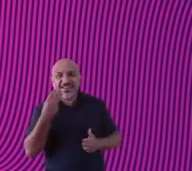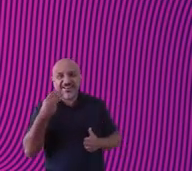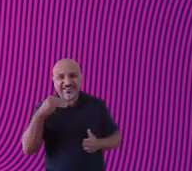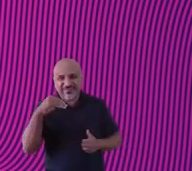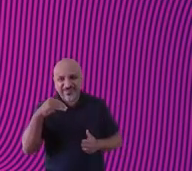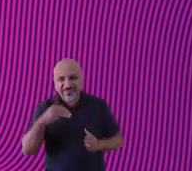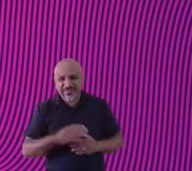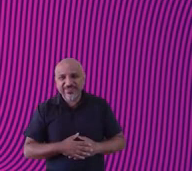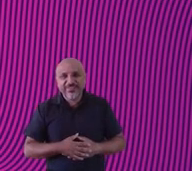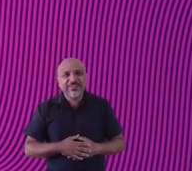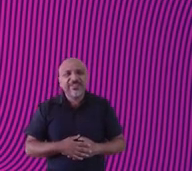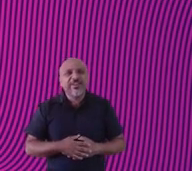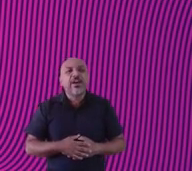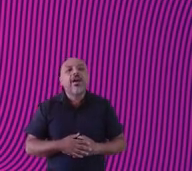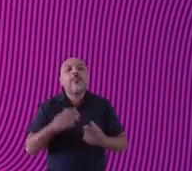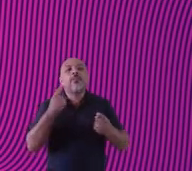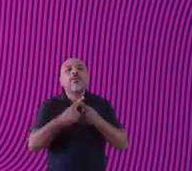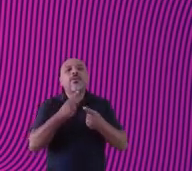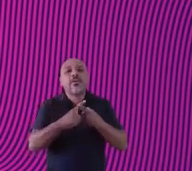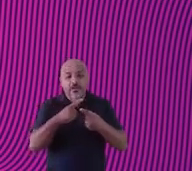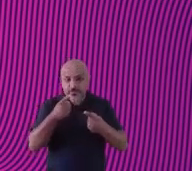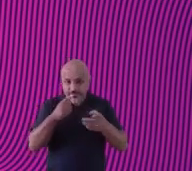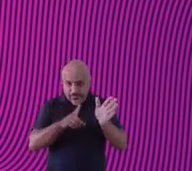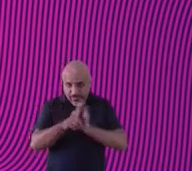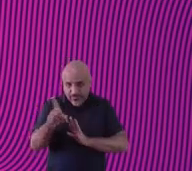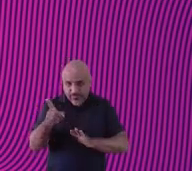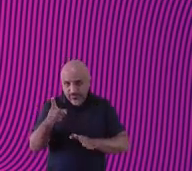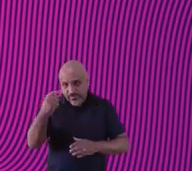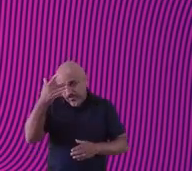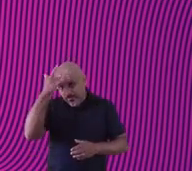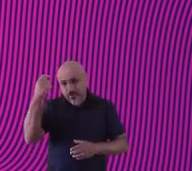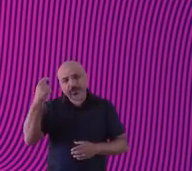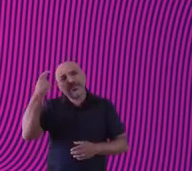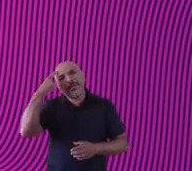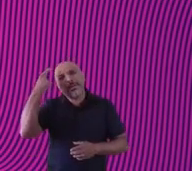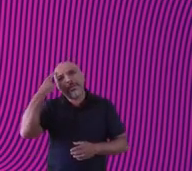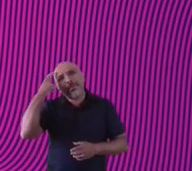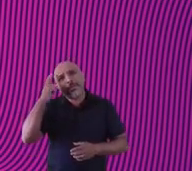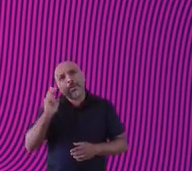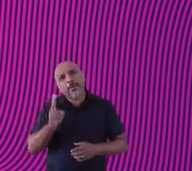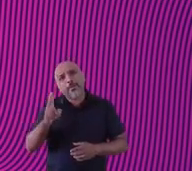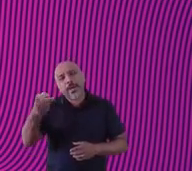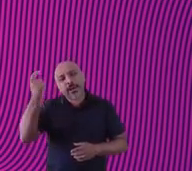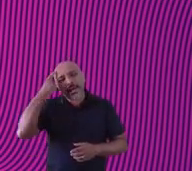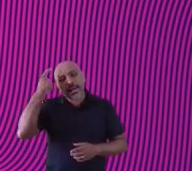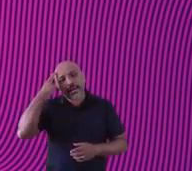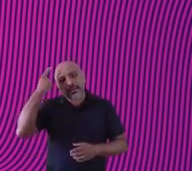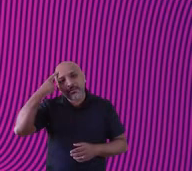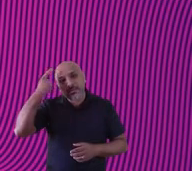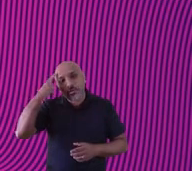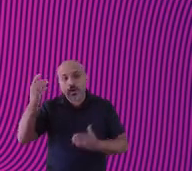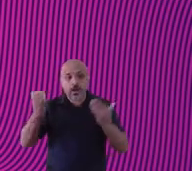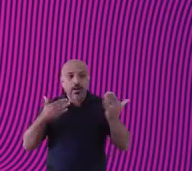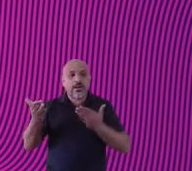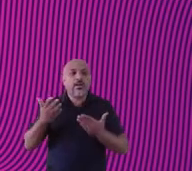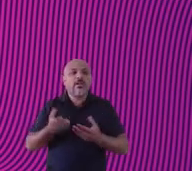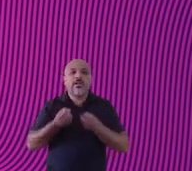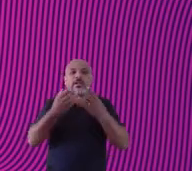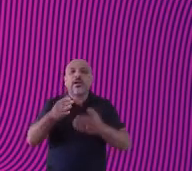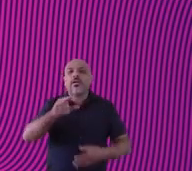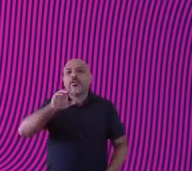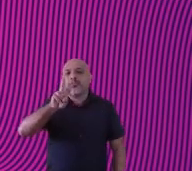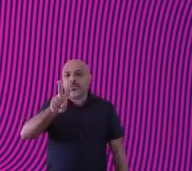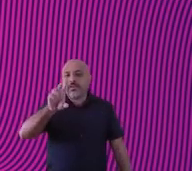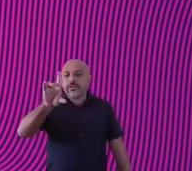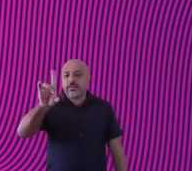não é porque assim é uma coisa que eu sempre penso é em relação ao dar a VP de